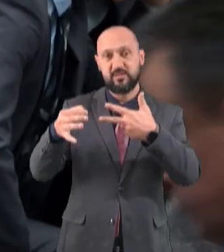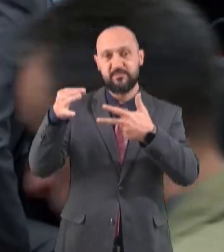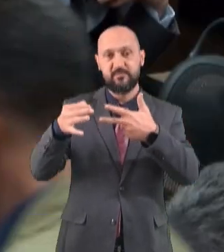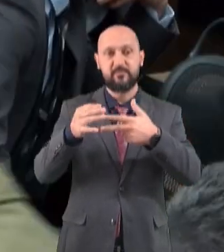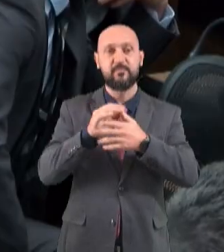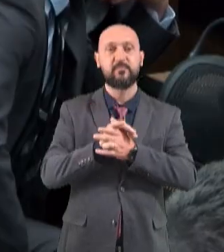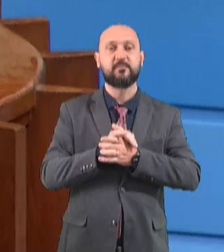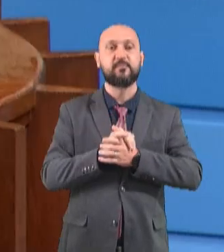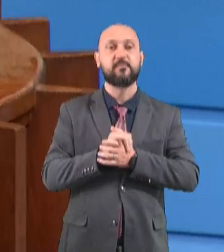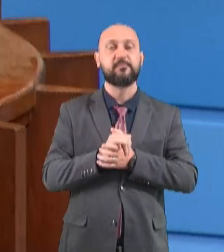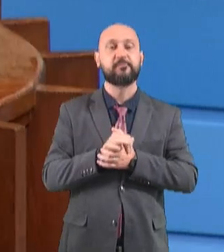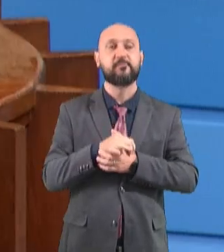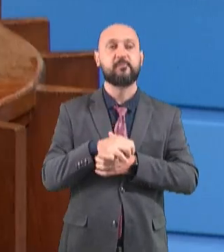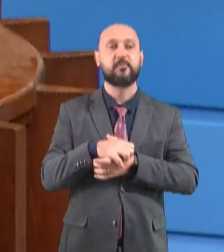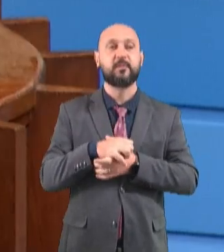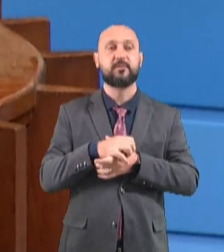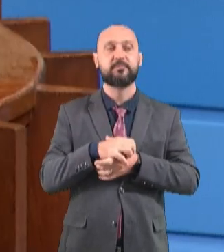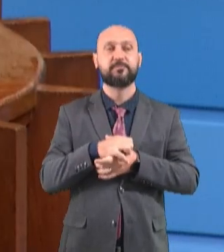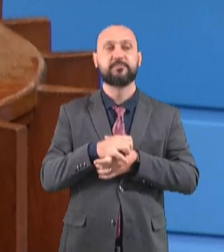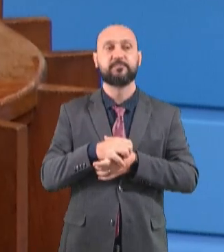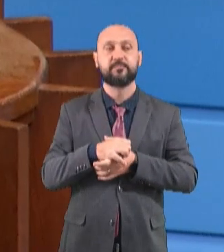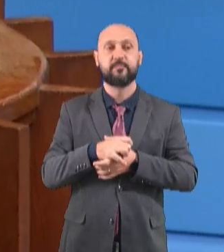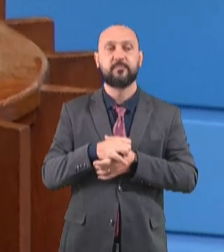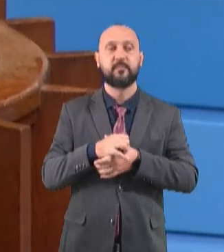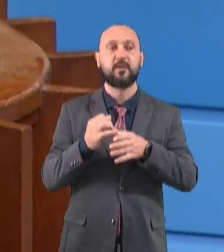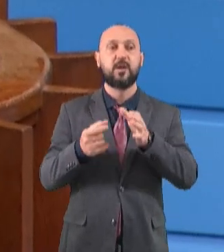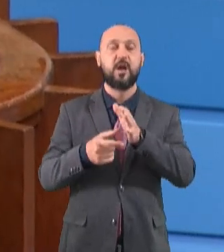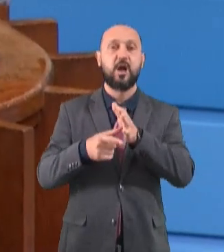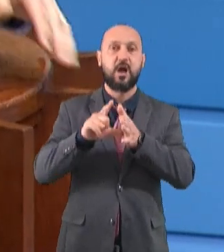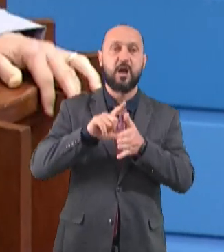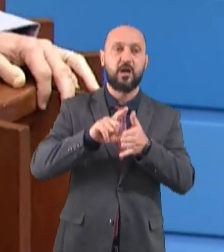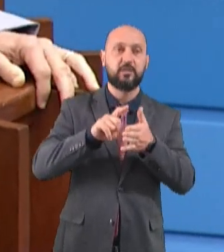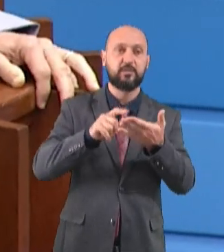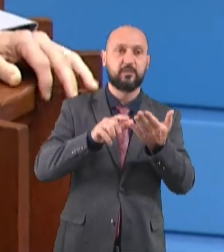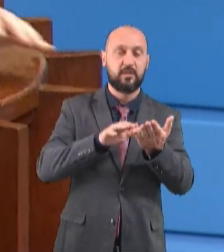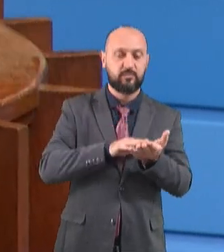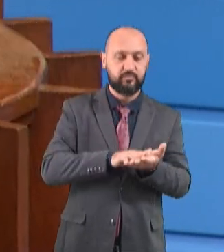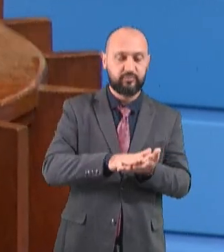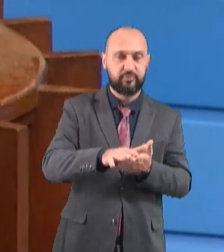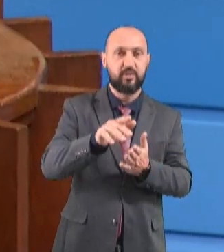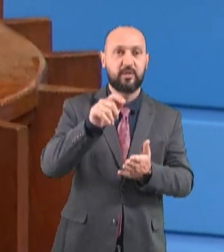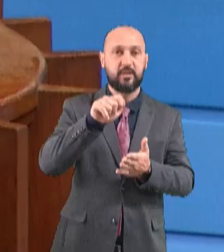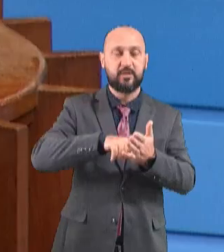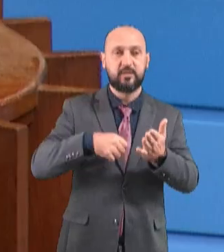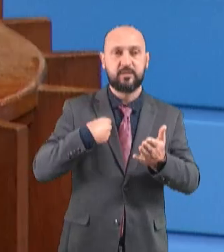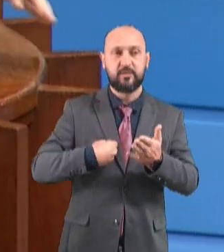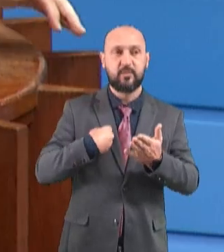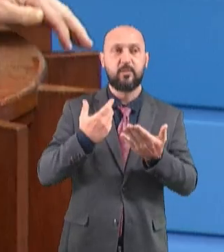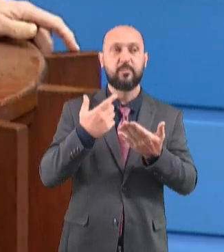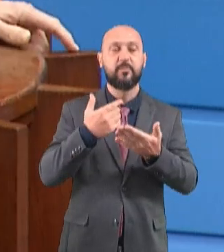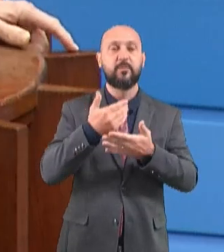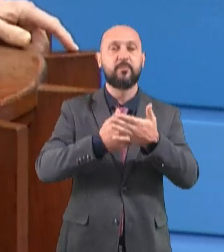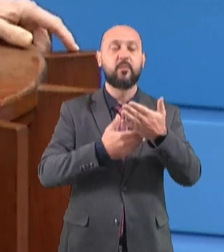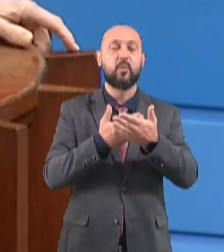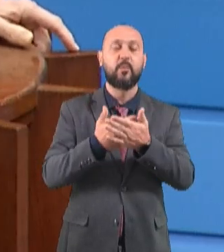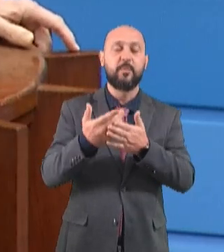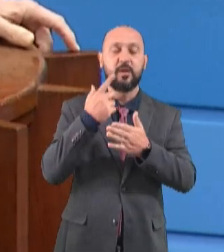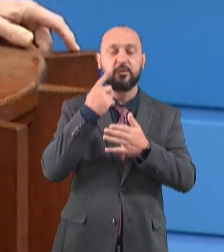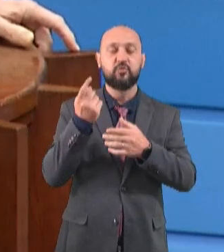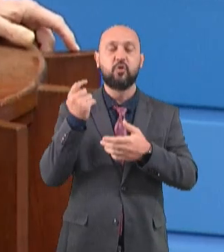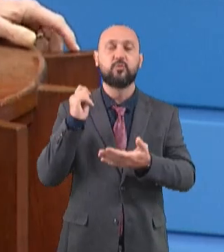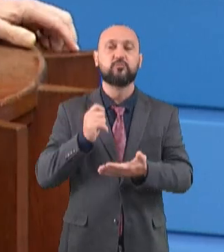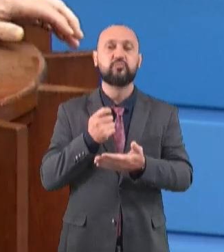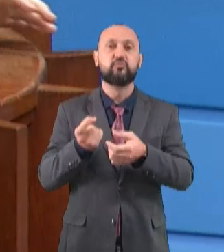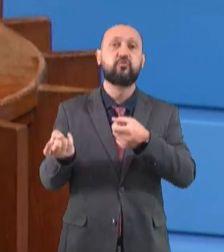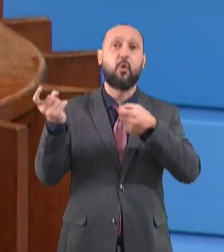E quando, antes da edição ou dessa proposta, quando uma empresa entra em processo de